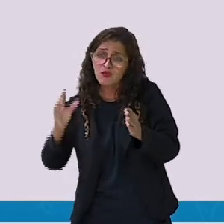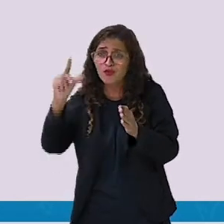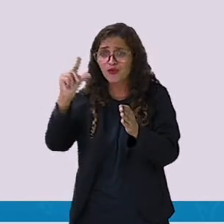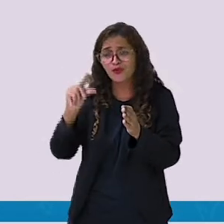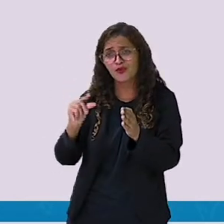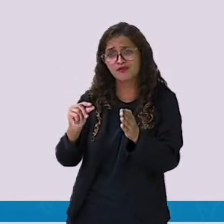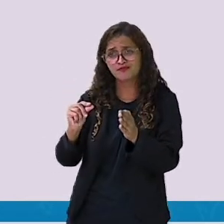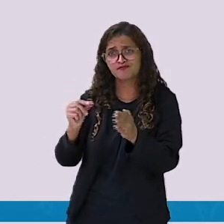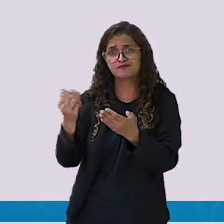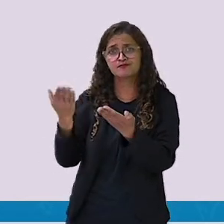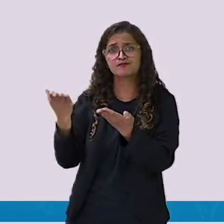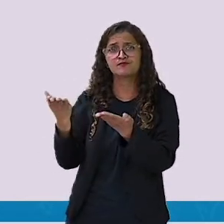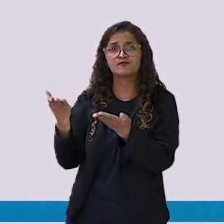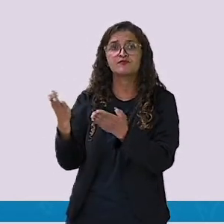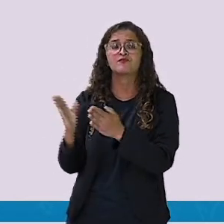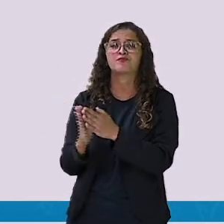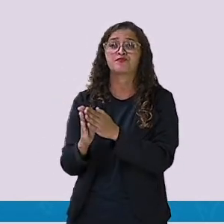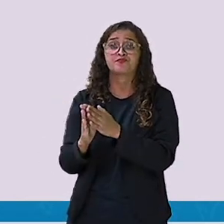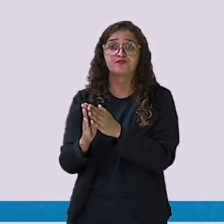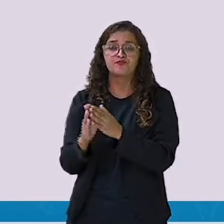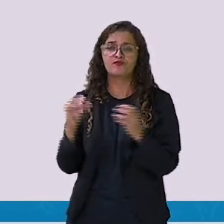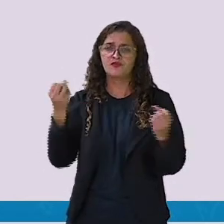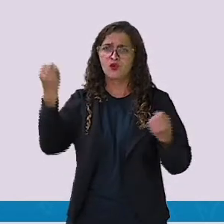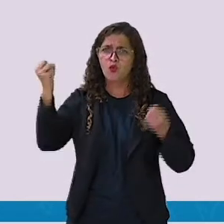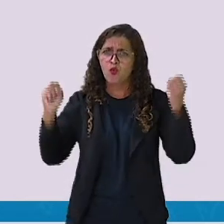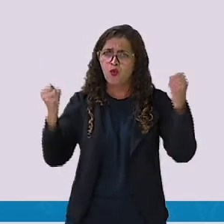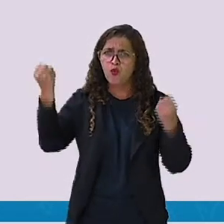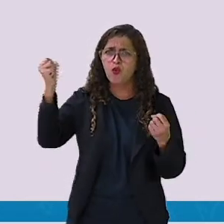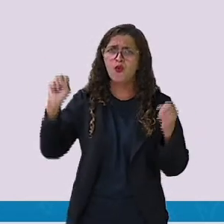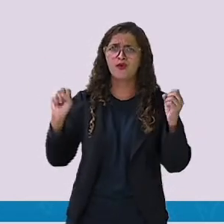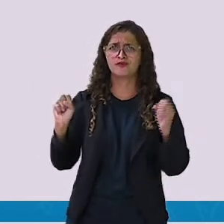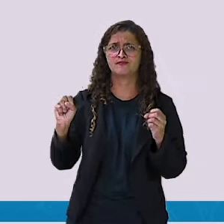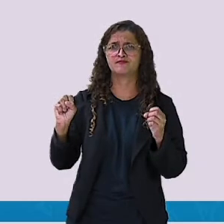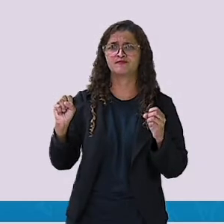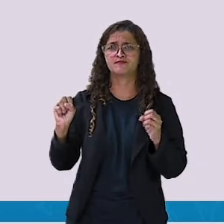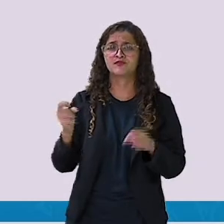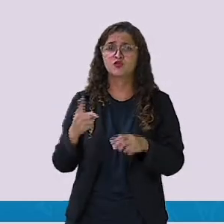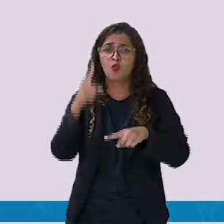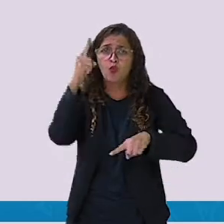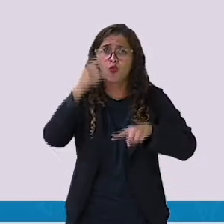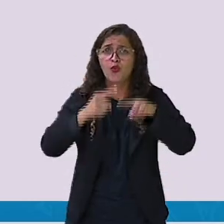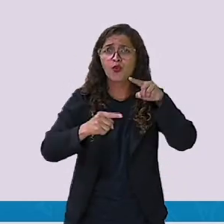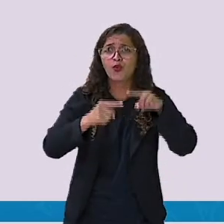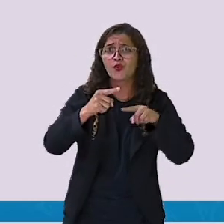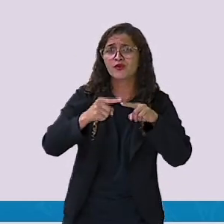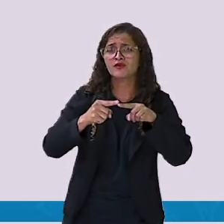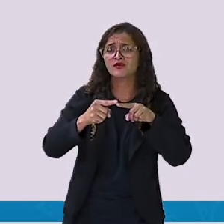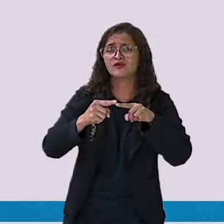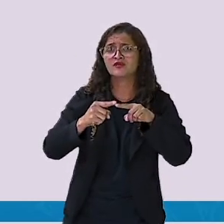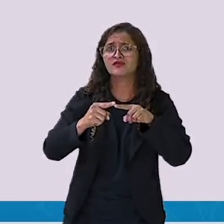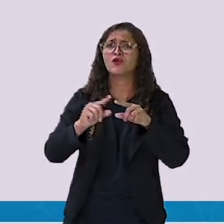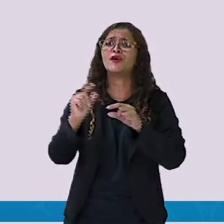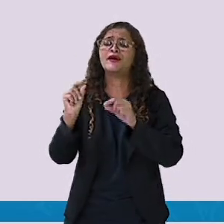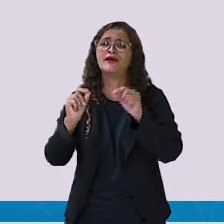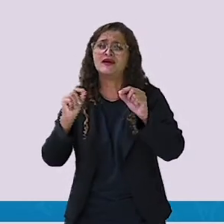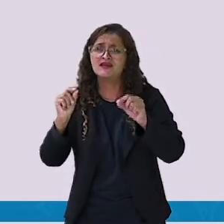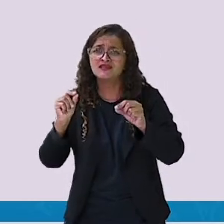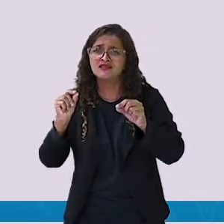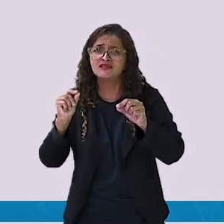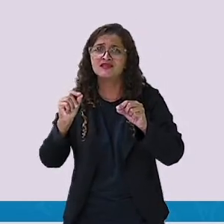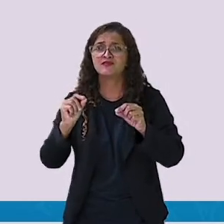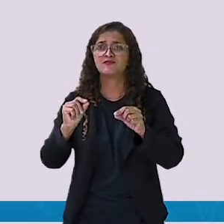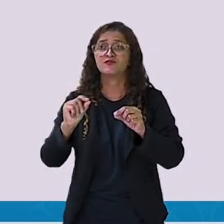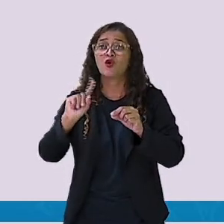Indústria de bens intermediários. Essa indústria, ela fabrica máquinas e